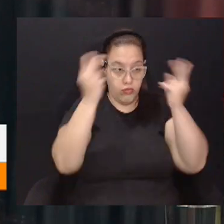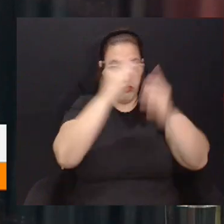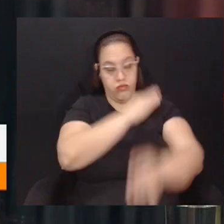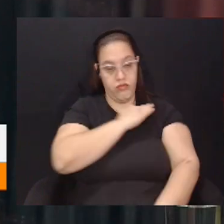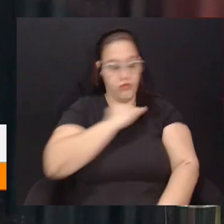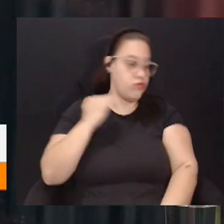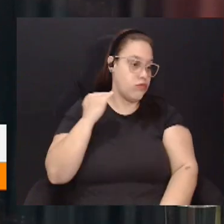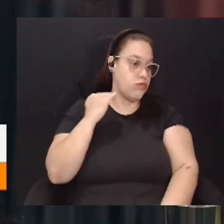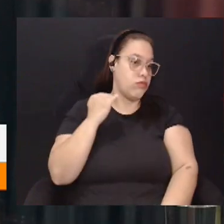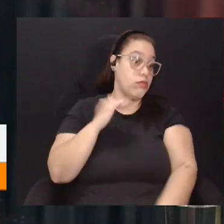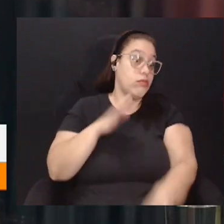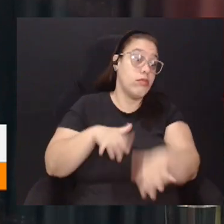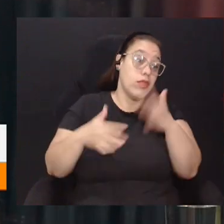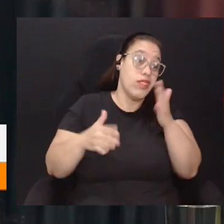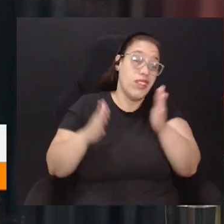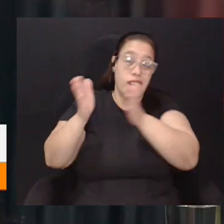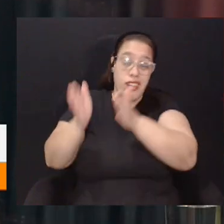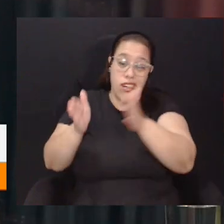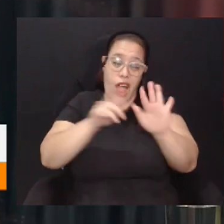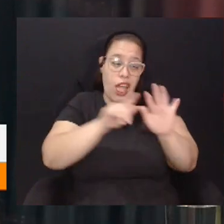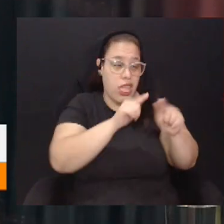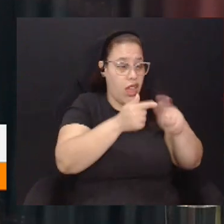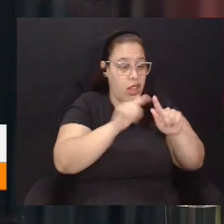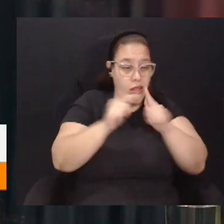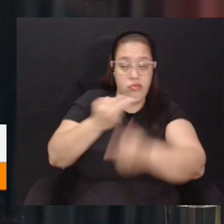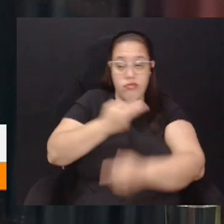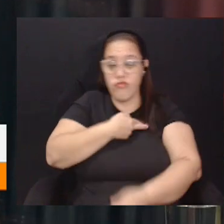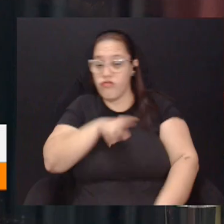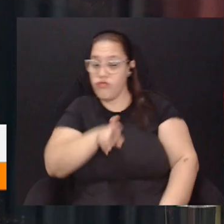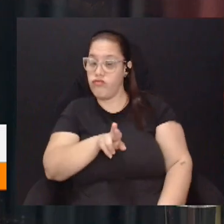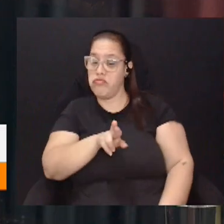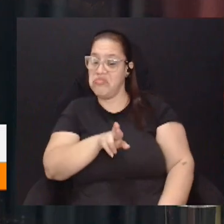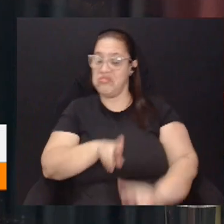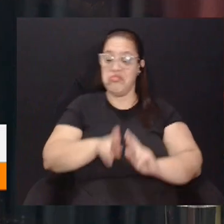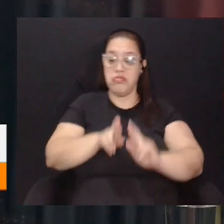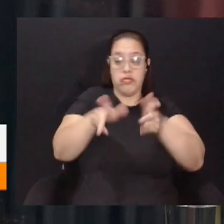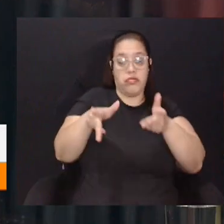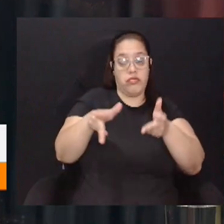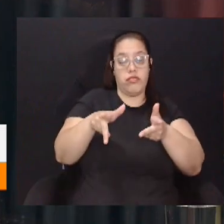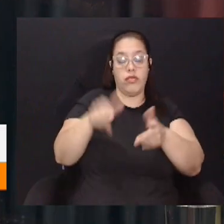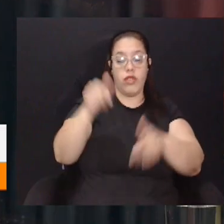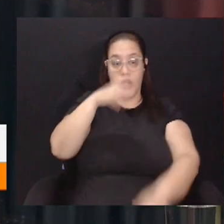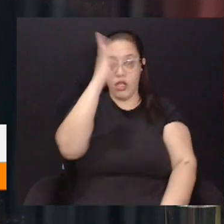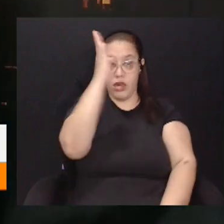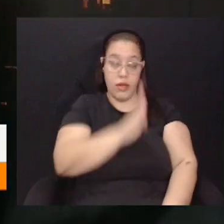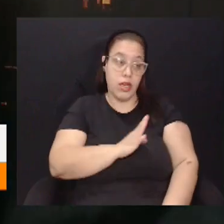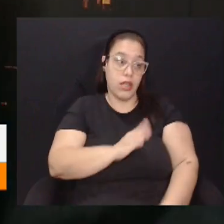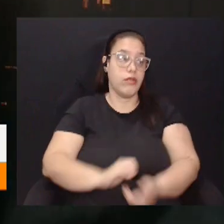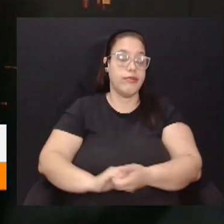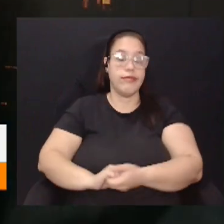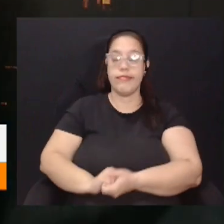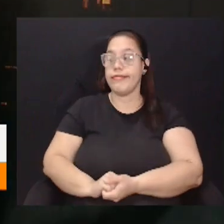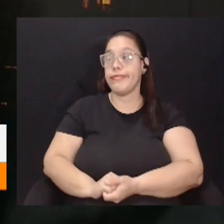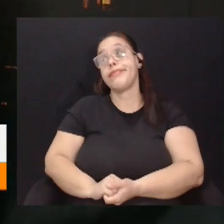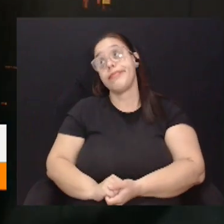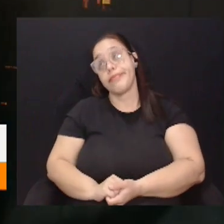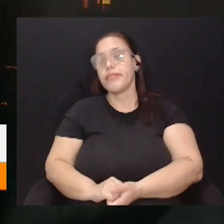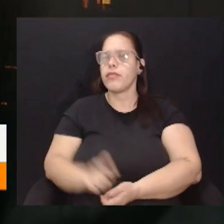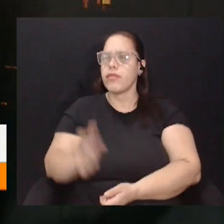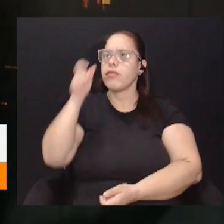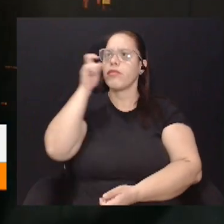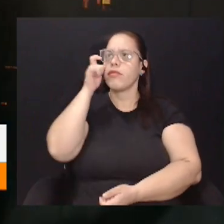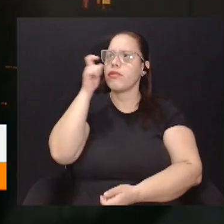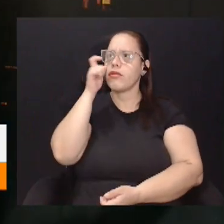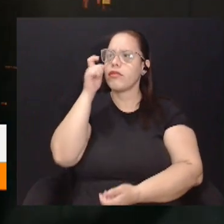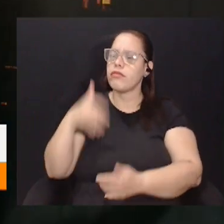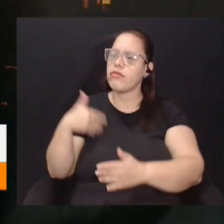Então, cada grupo religioso acaba tratando de uma maneira aqui no Brasil, né? É, e interessante que isso vai se perpetuando,